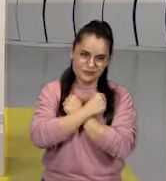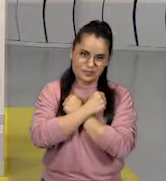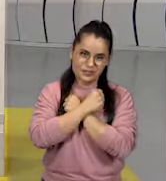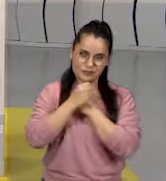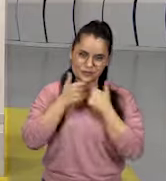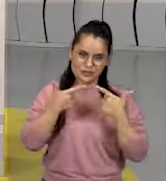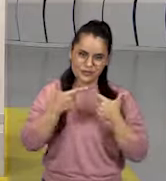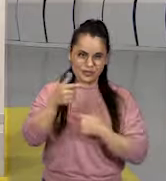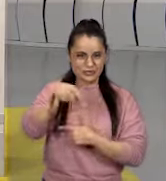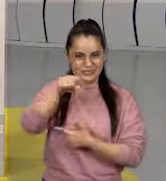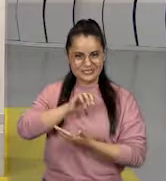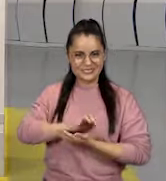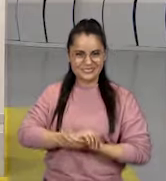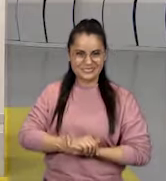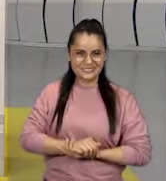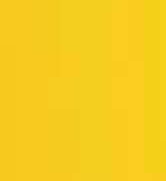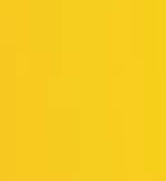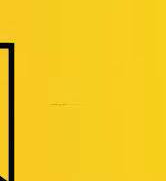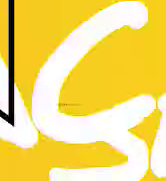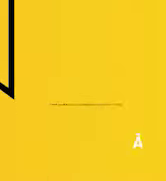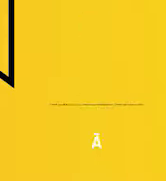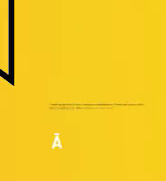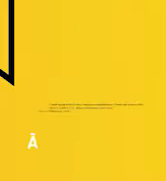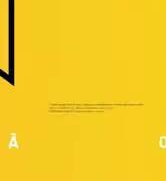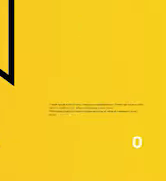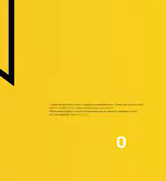boa sorte a todos e